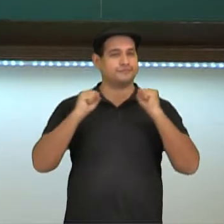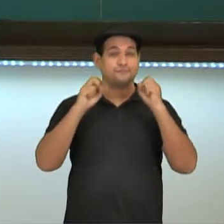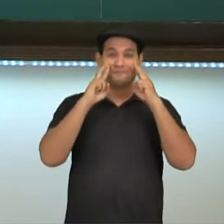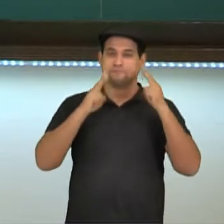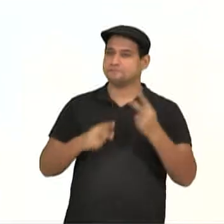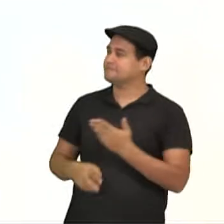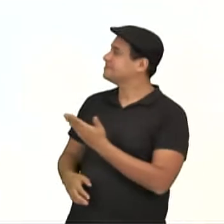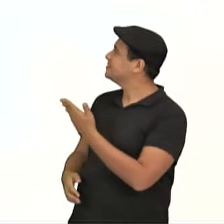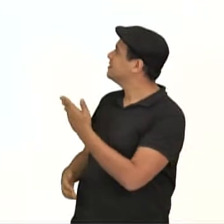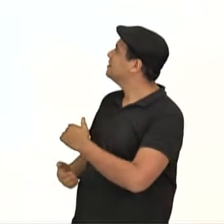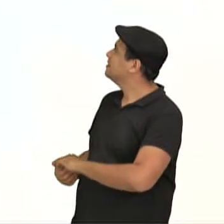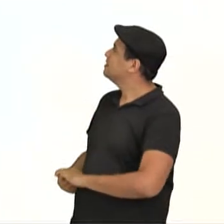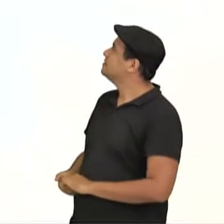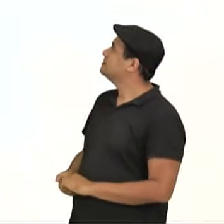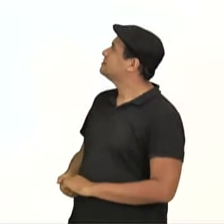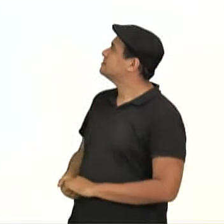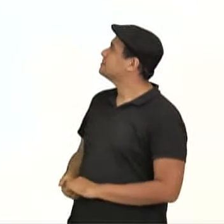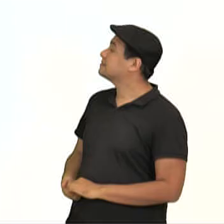slide.